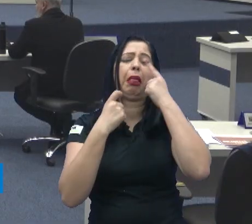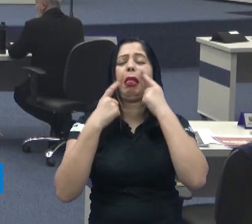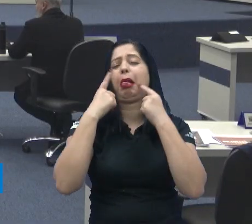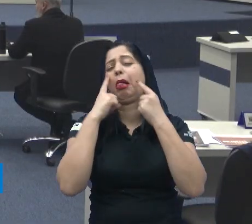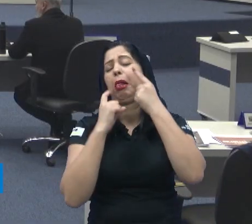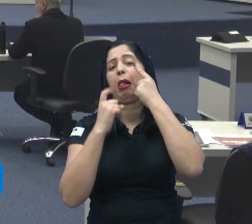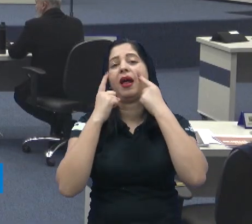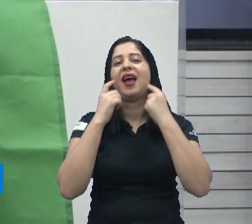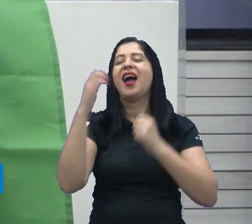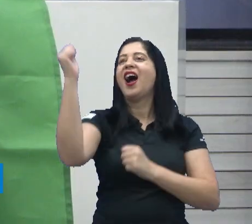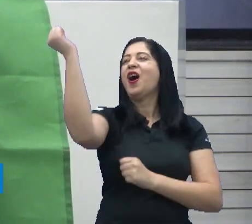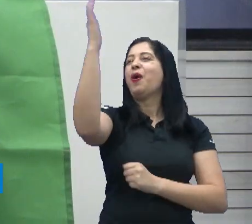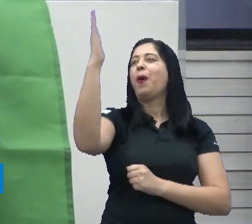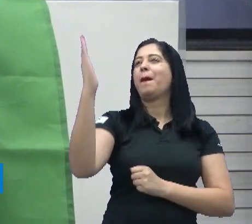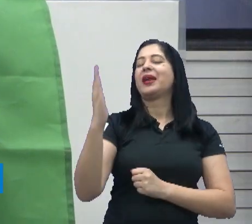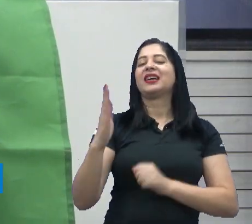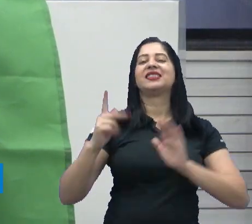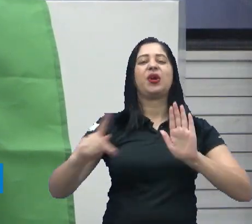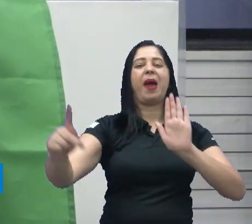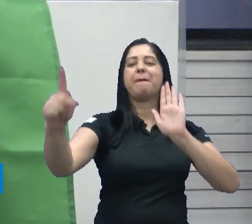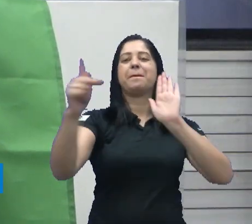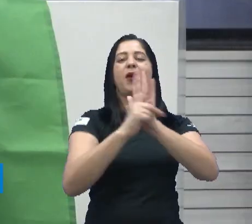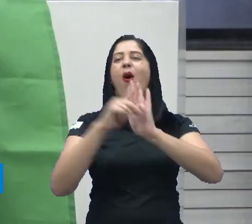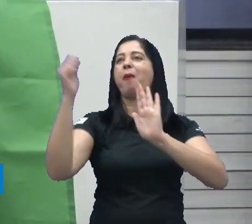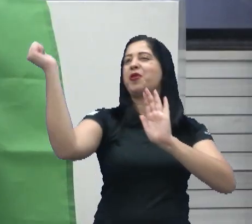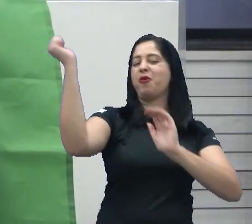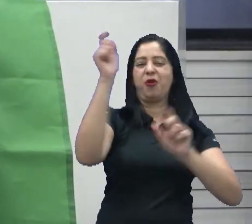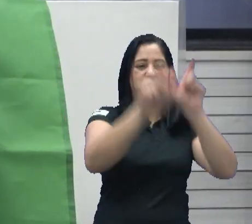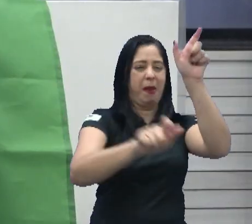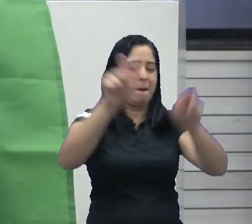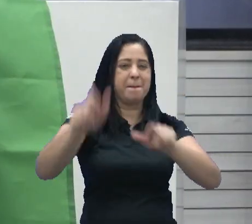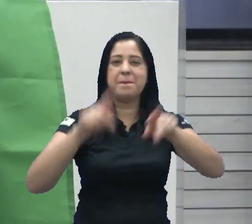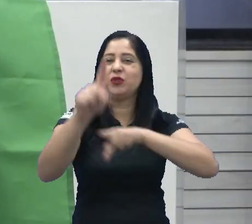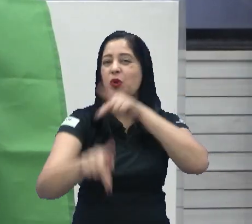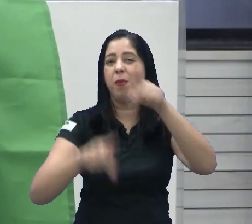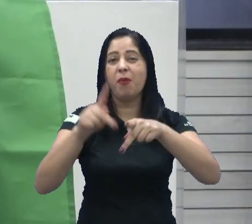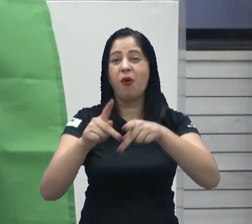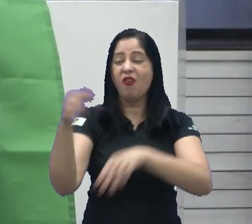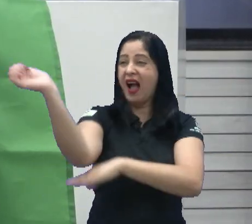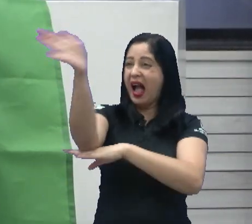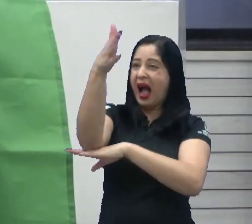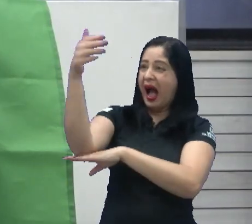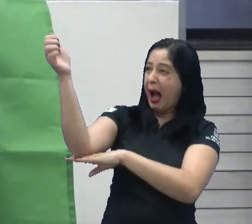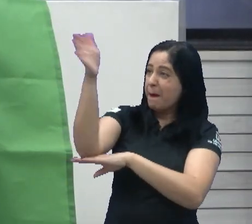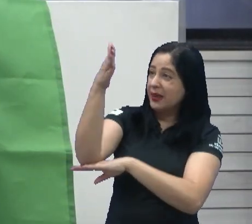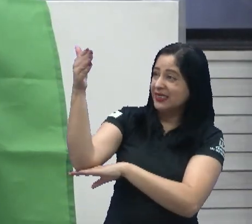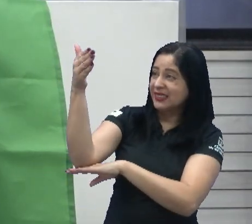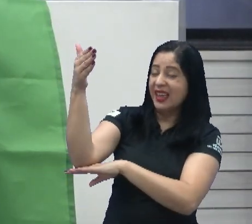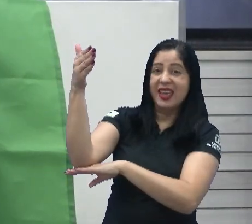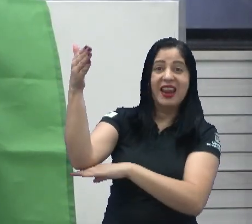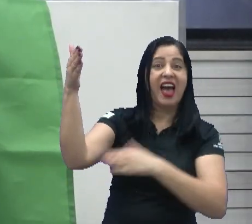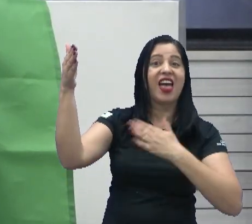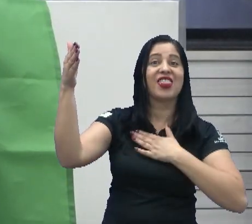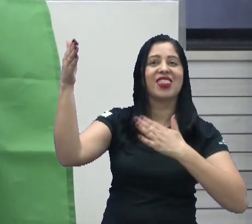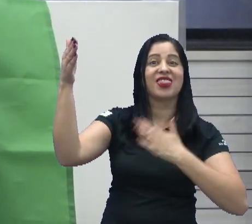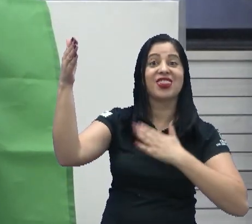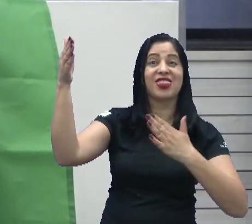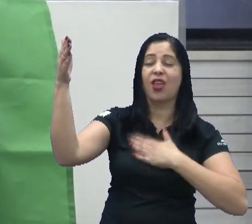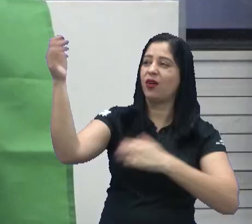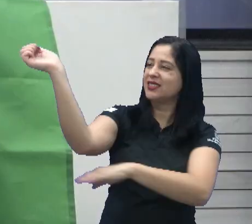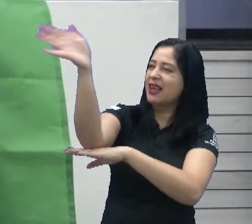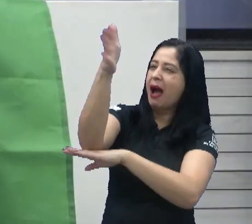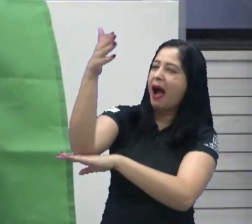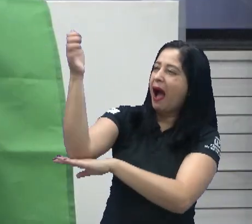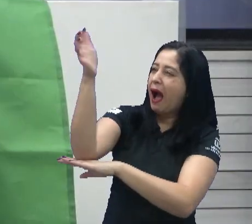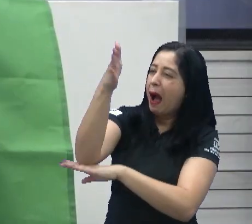é dos brasileiros, essa bandeira é nossa, né? Tomaram essa bandeira, esse manto sagrado, mas